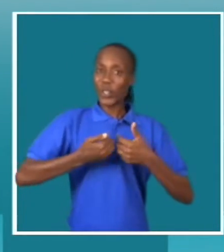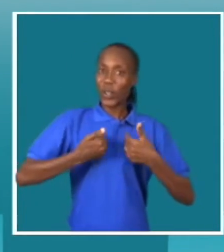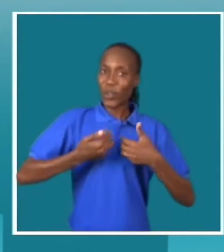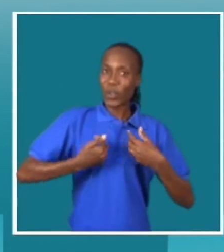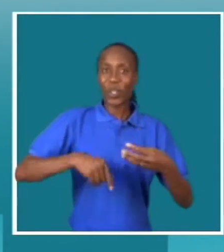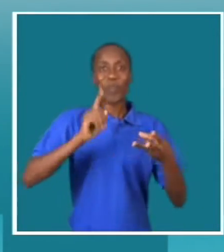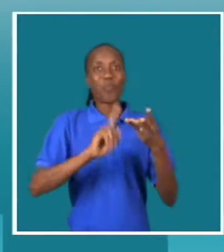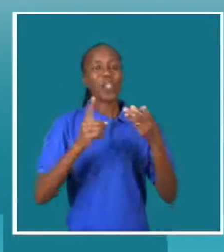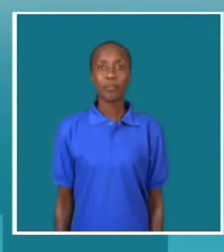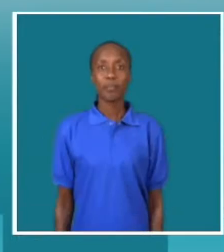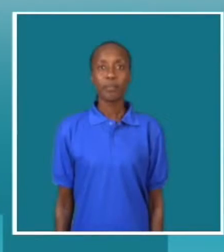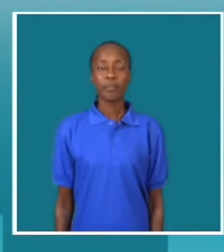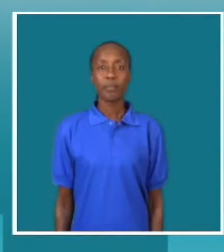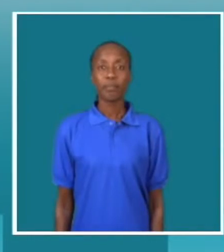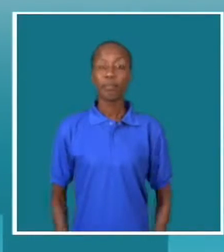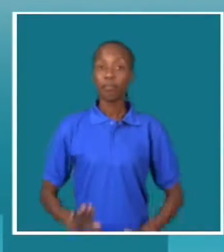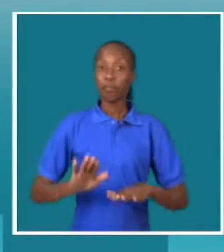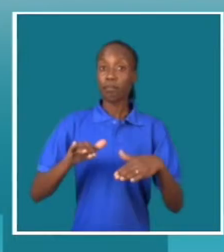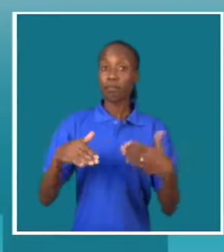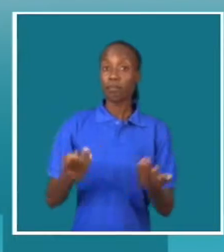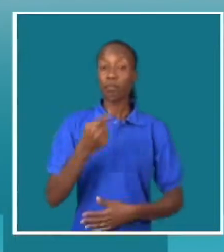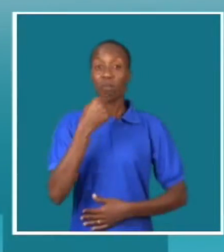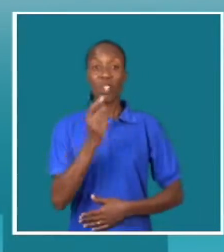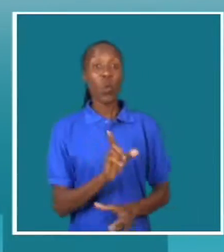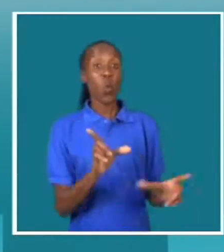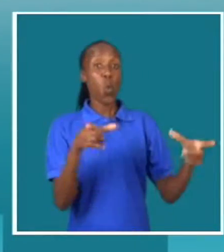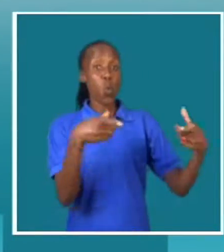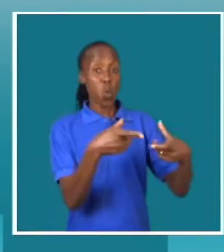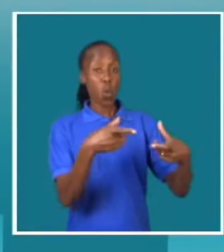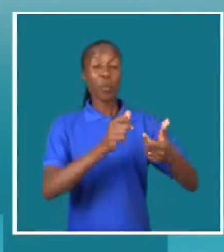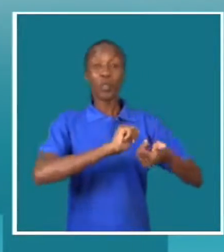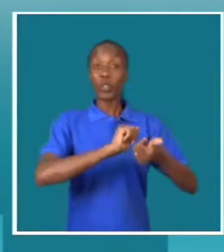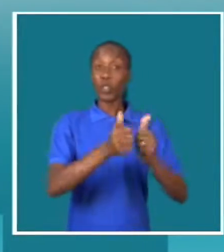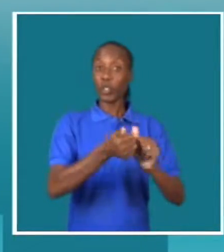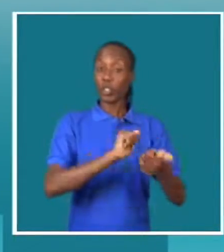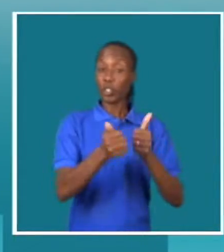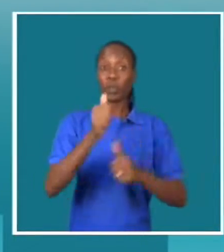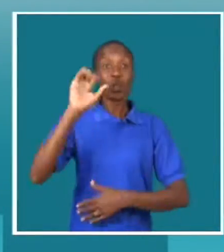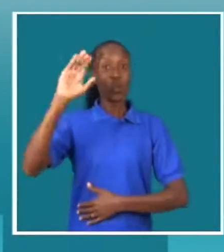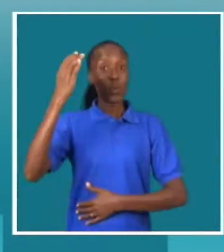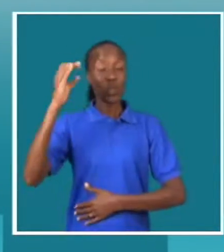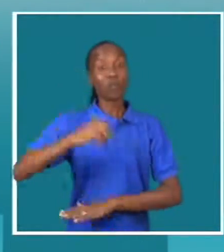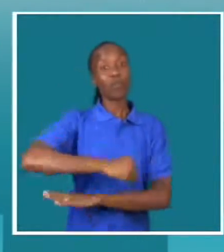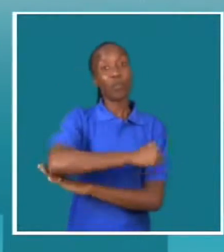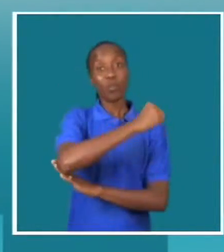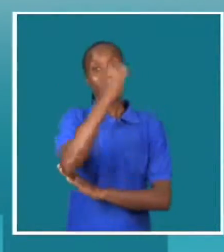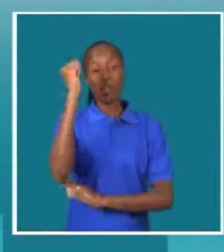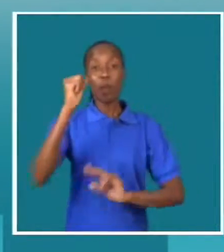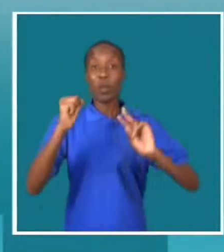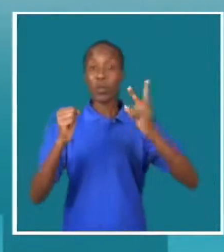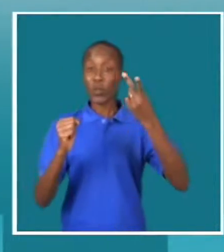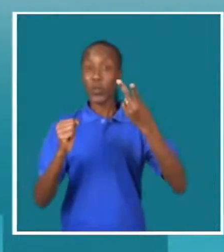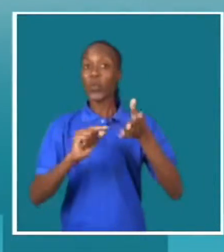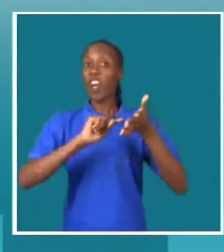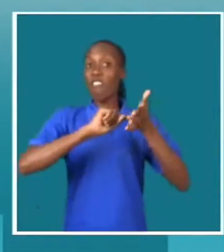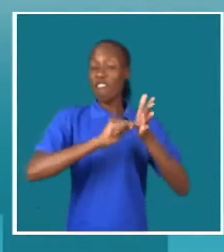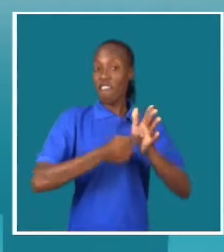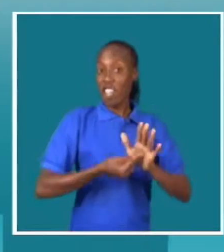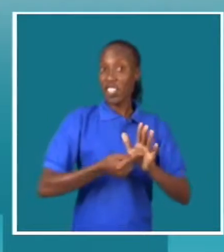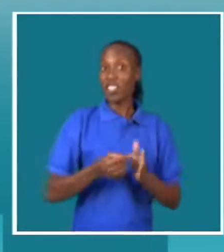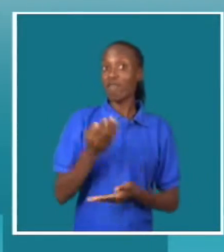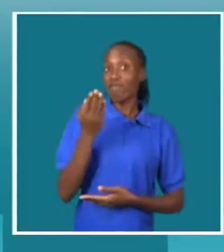famílias. De referir que o Clube de Desportos da Costa do Sol venceu pela segunda vez consecutiva.